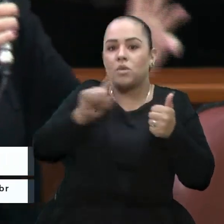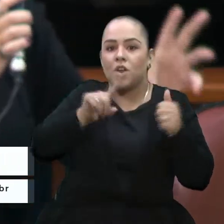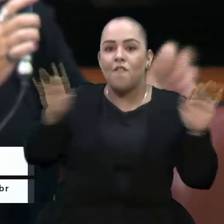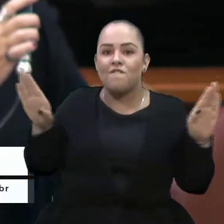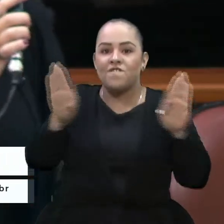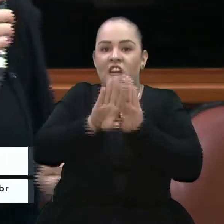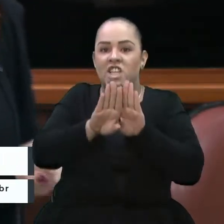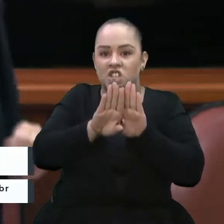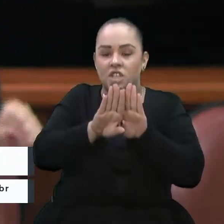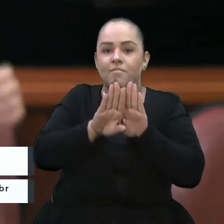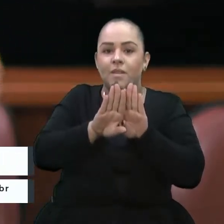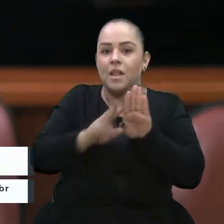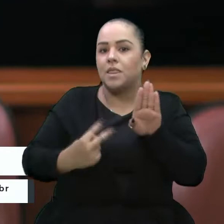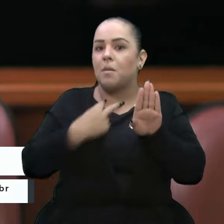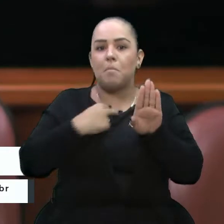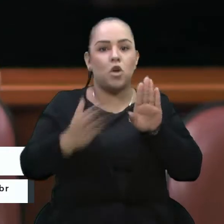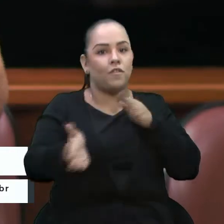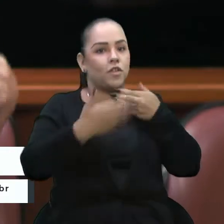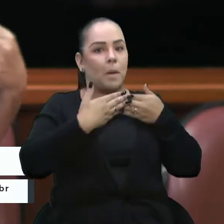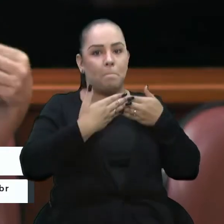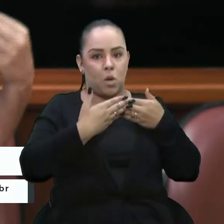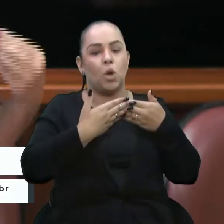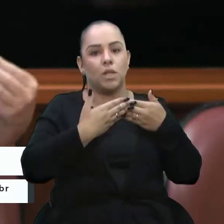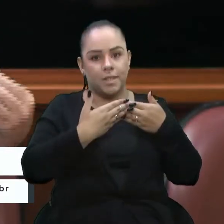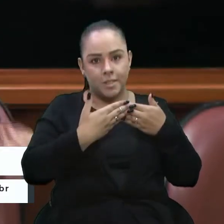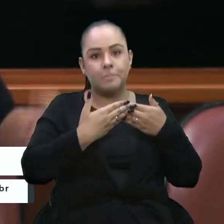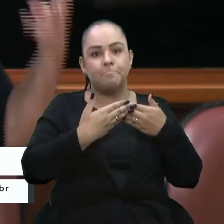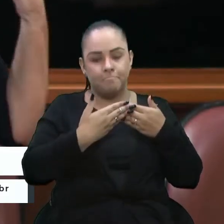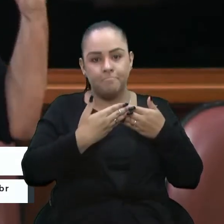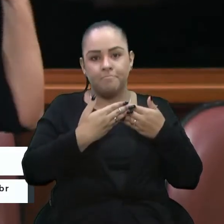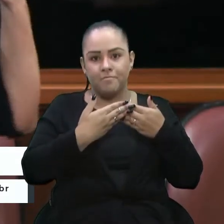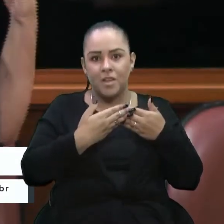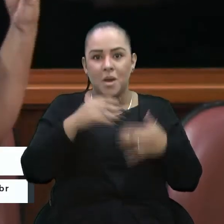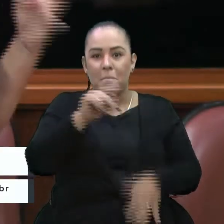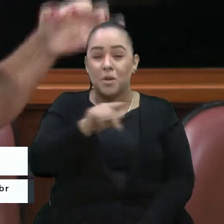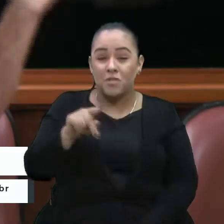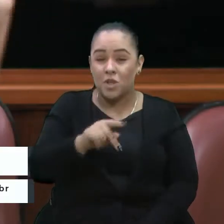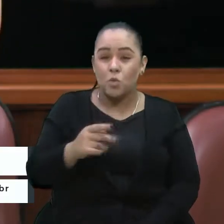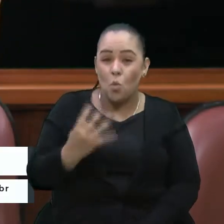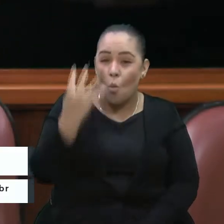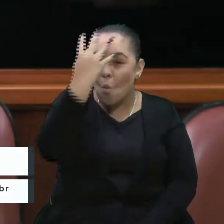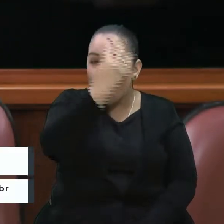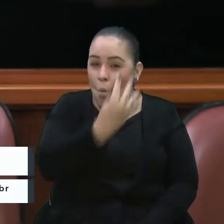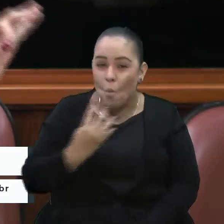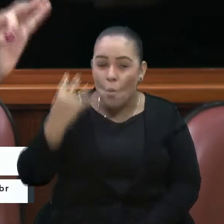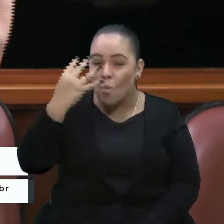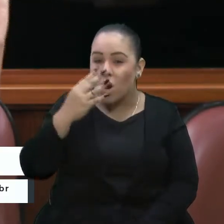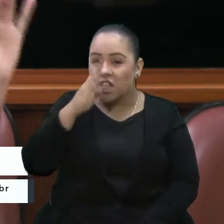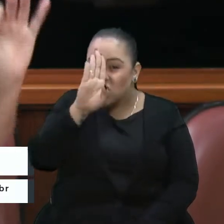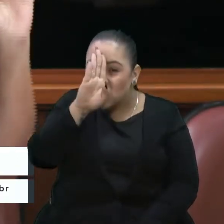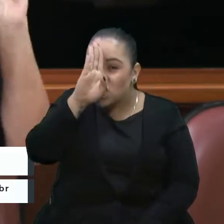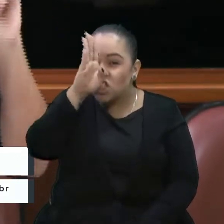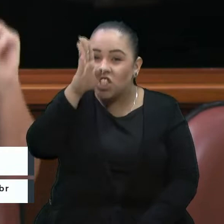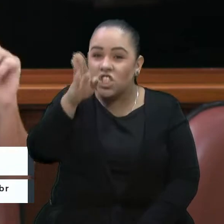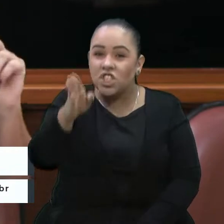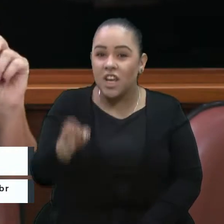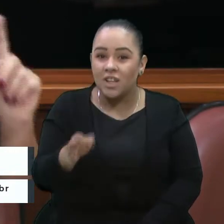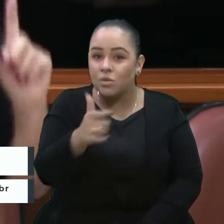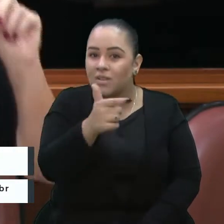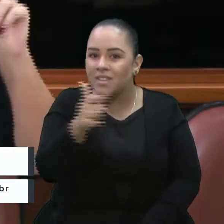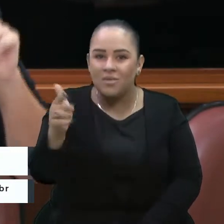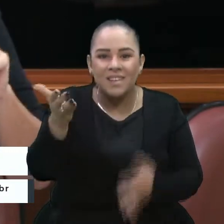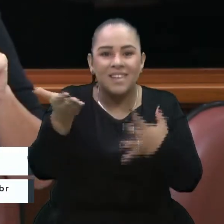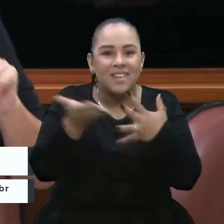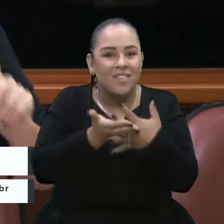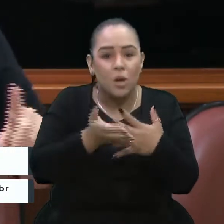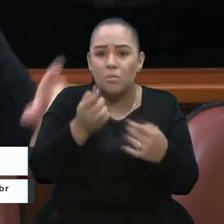fechar a porta. As professoras, 4 horas direto, sem recreio, porque não